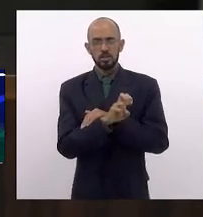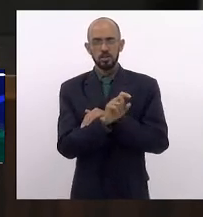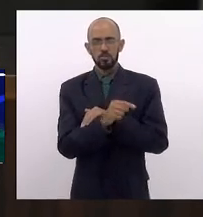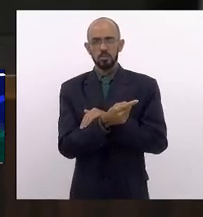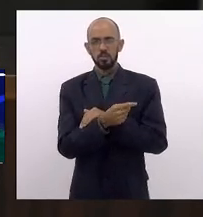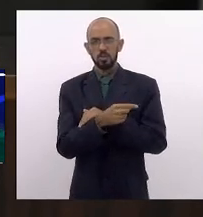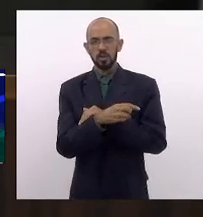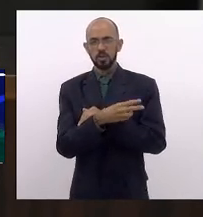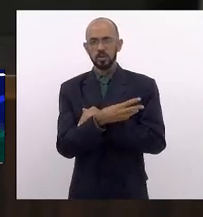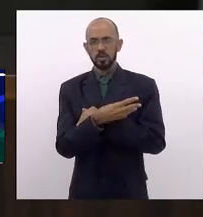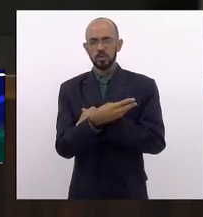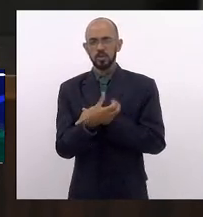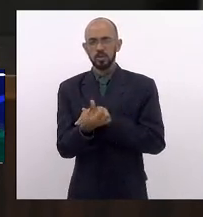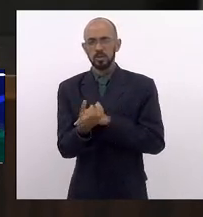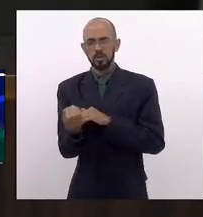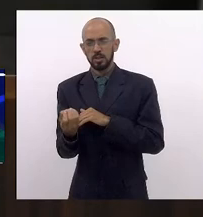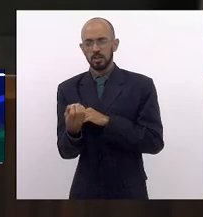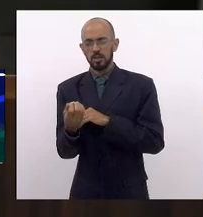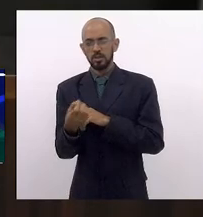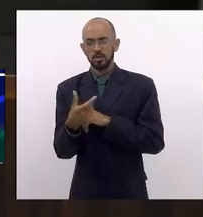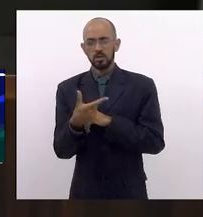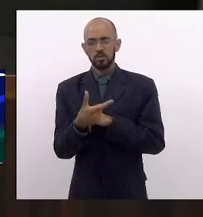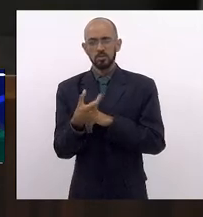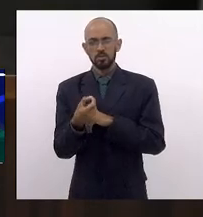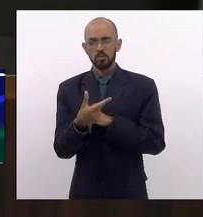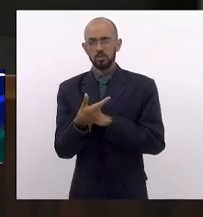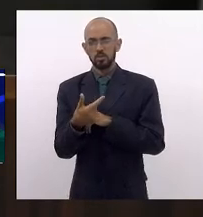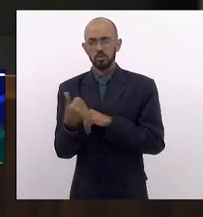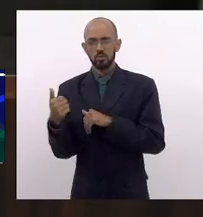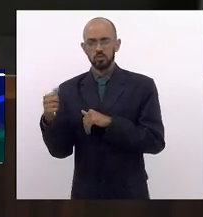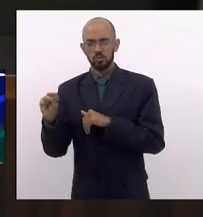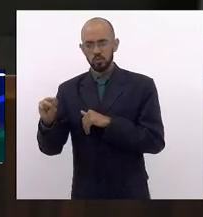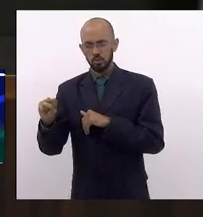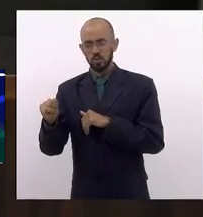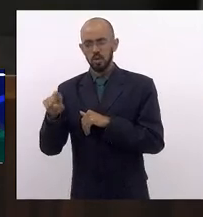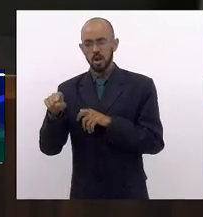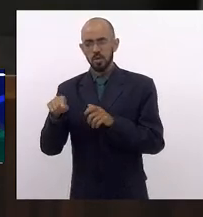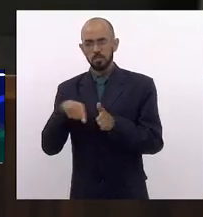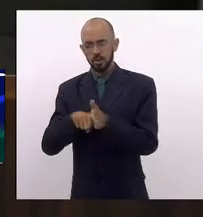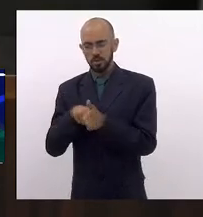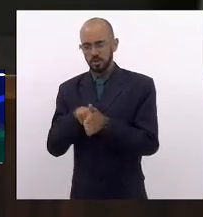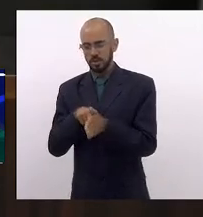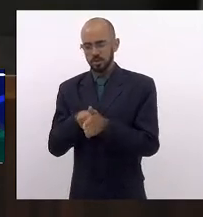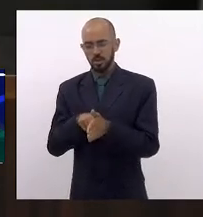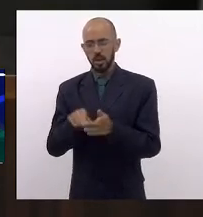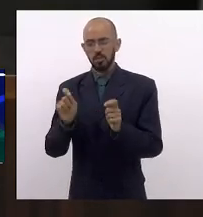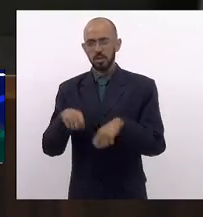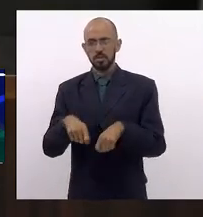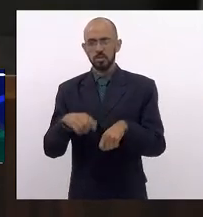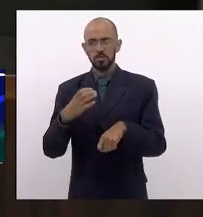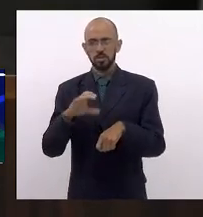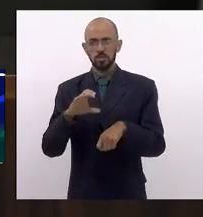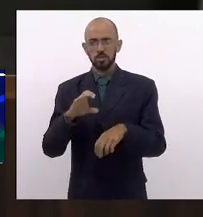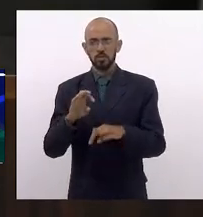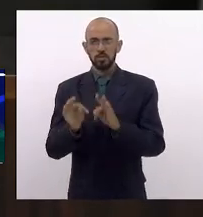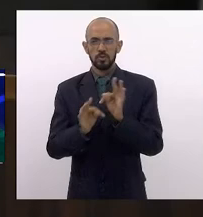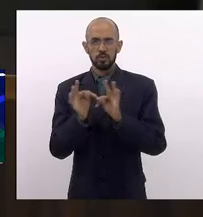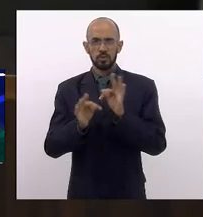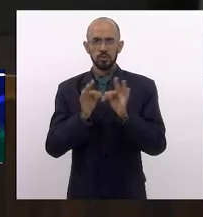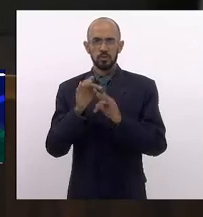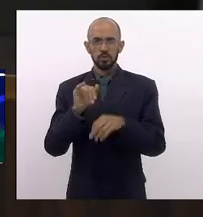de dezembro 2008 que dispõe sobre o estímulo ao desenvolvimento científico a pesquisa EA capacitação científica e tecnológica inovação